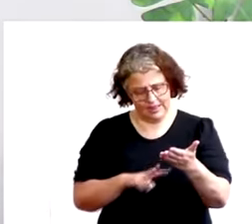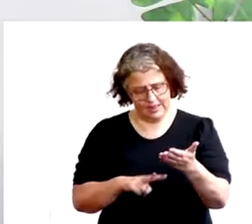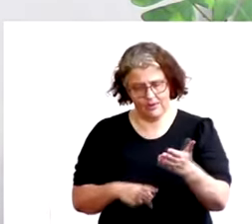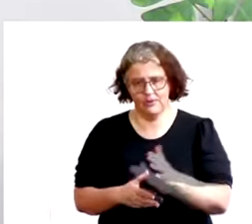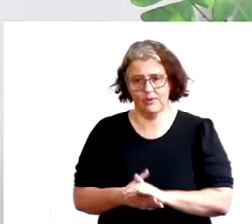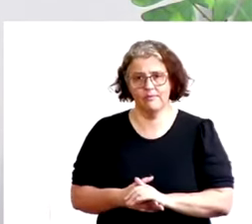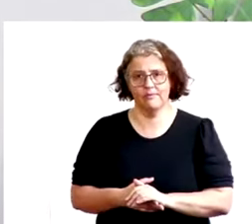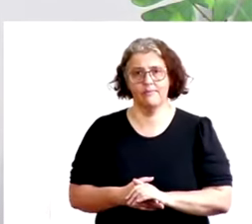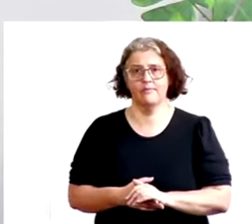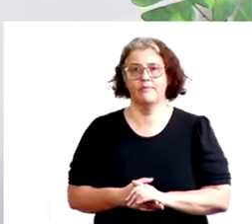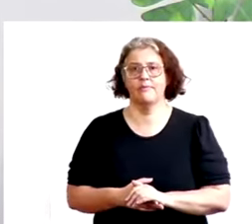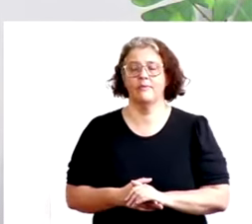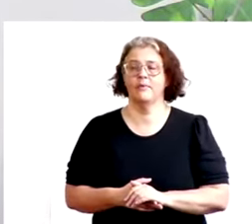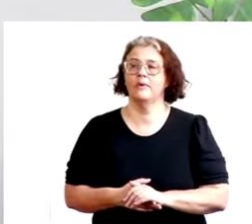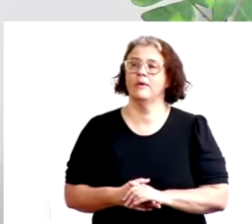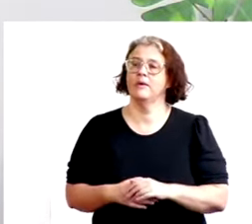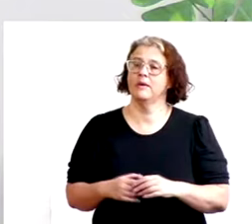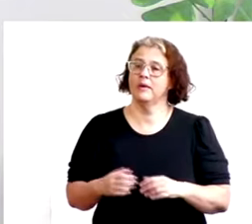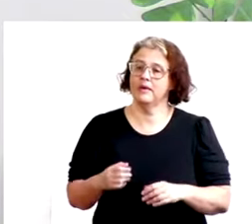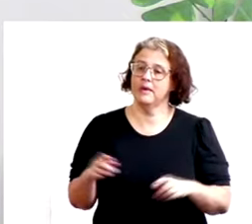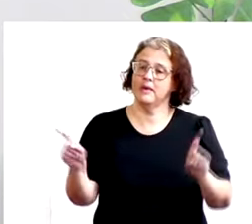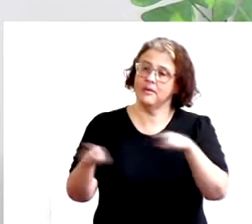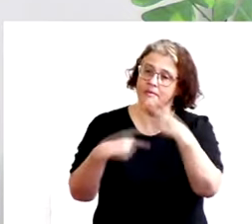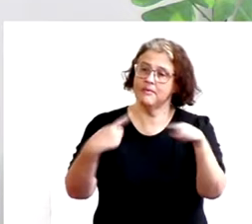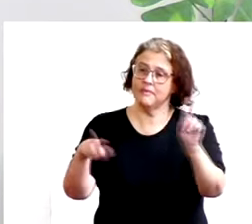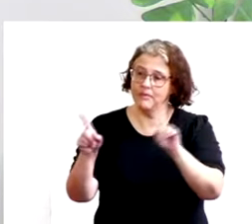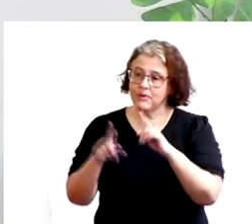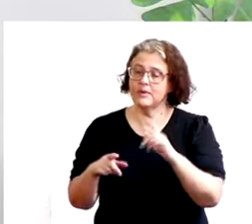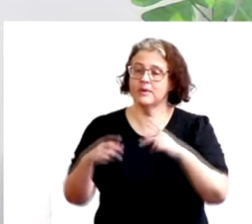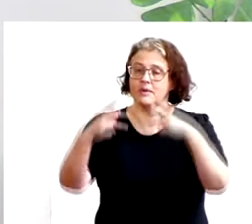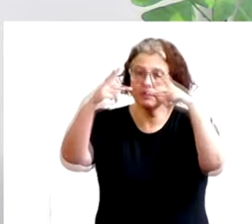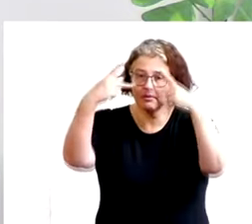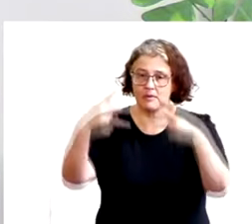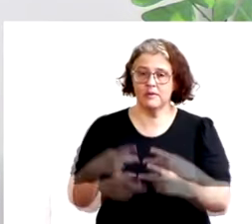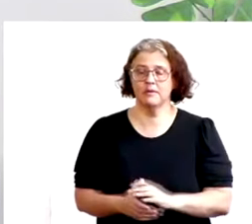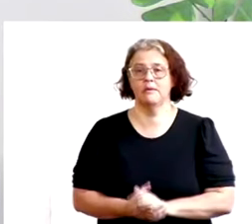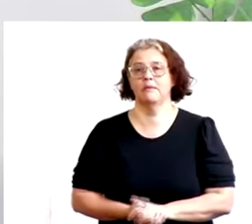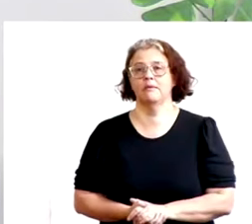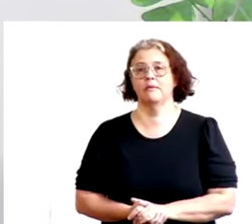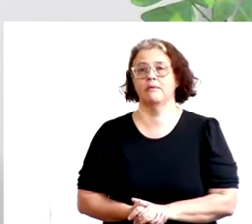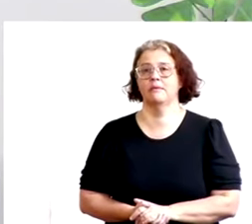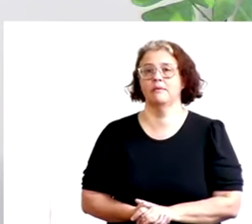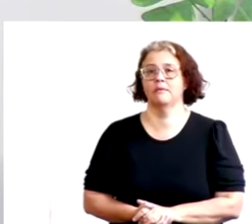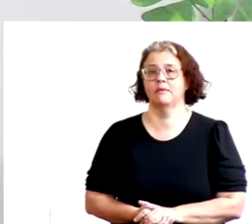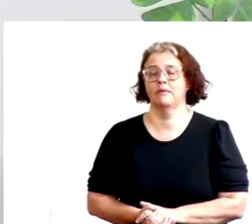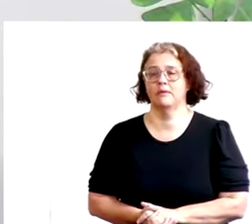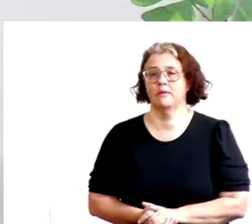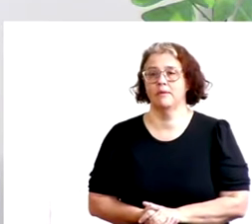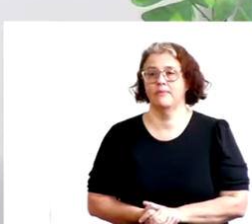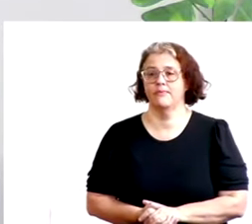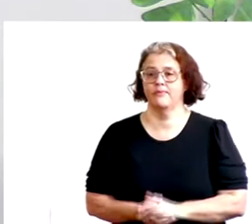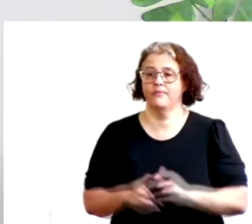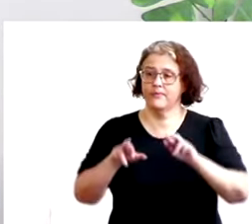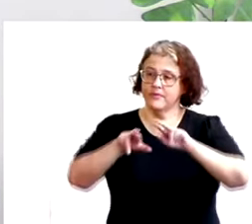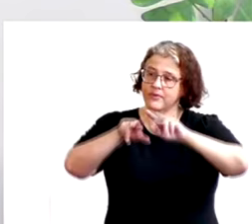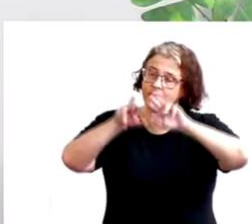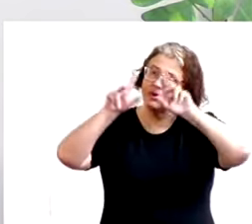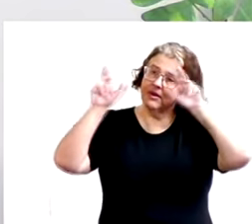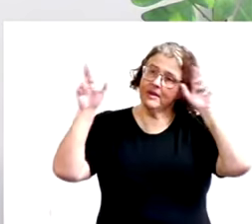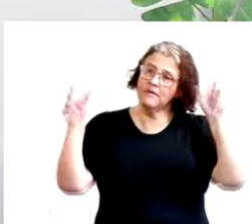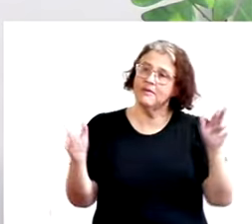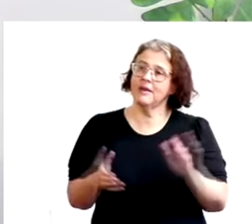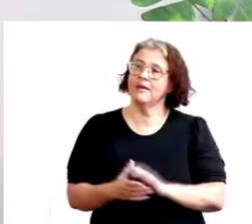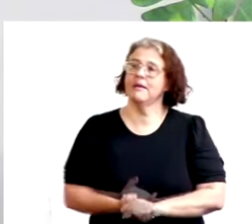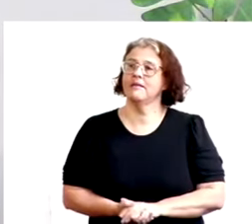eles assim produzem as suas músicas e poesias a diferença dessa que está entre